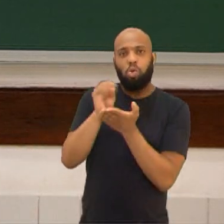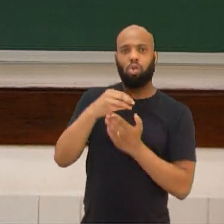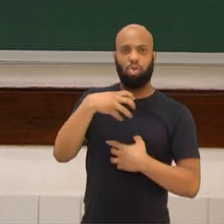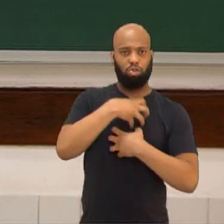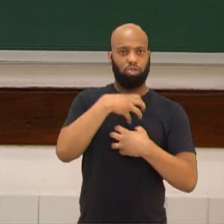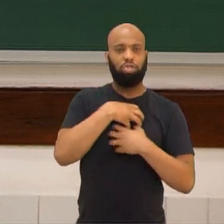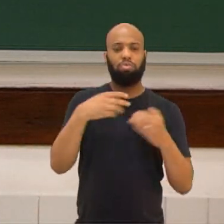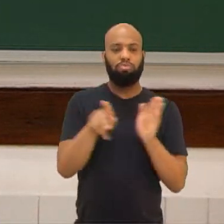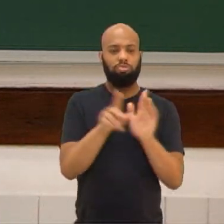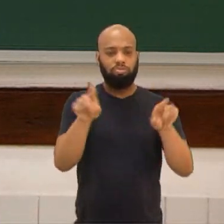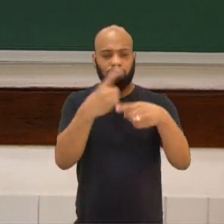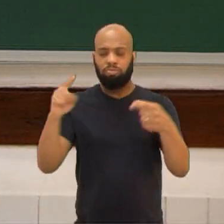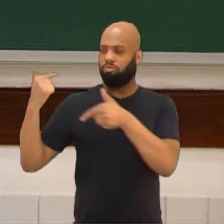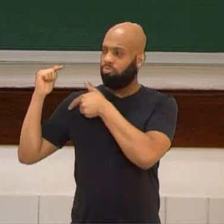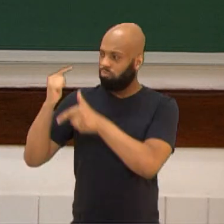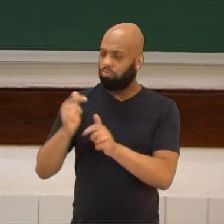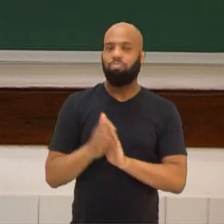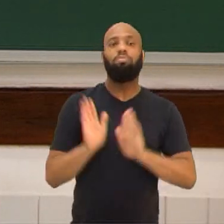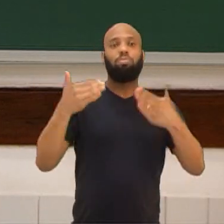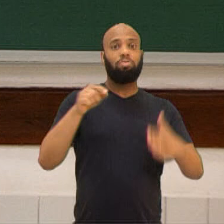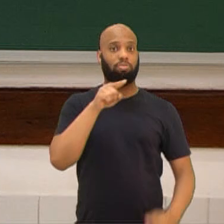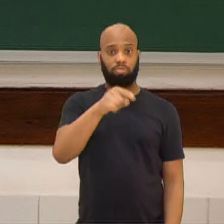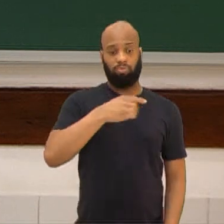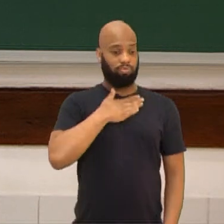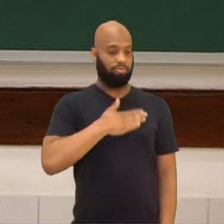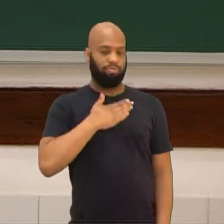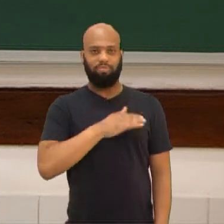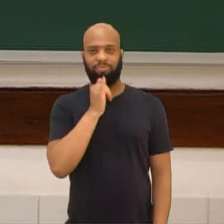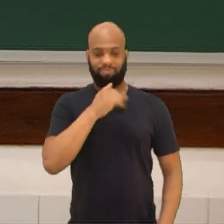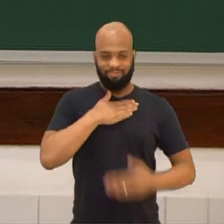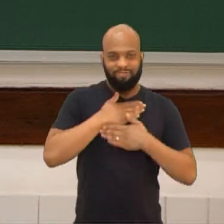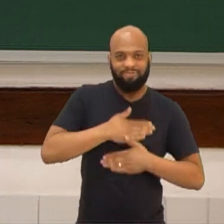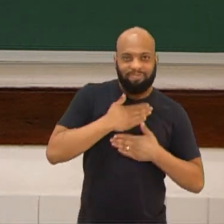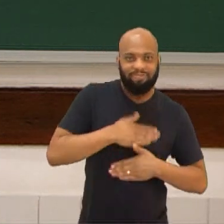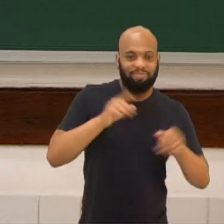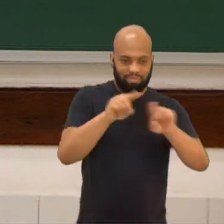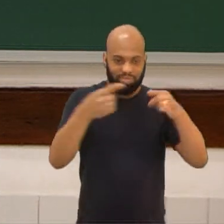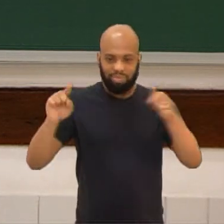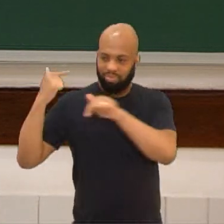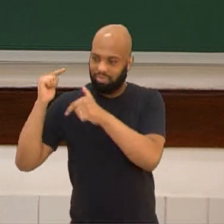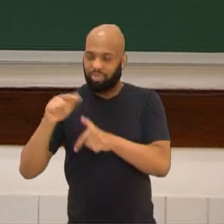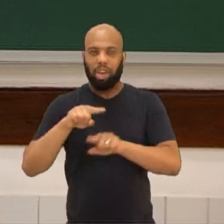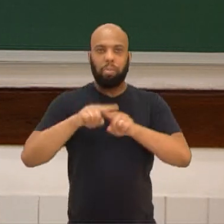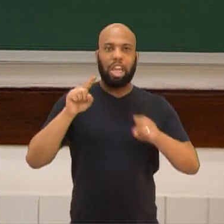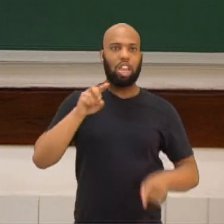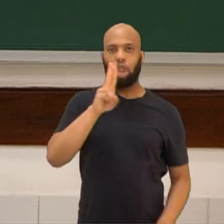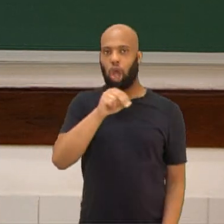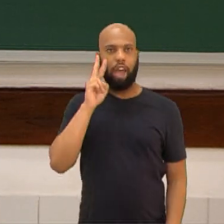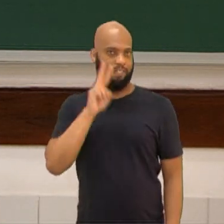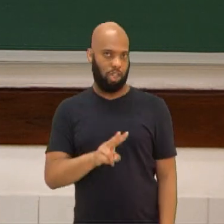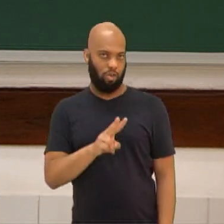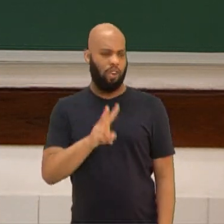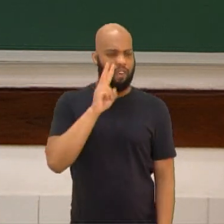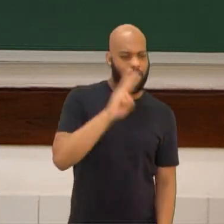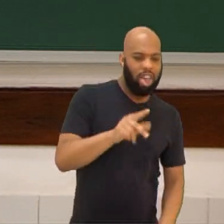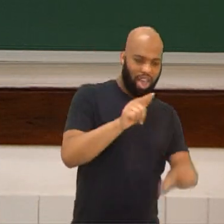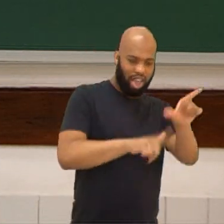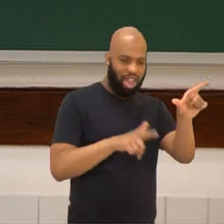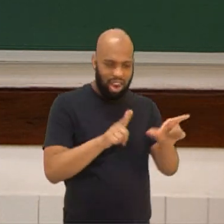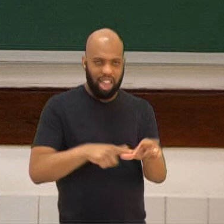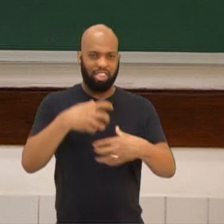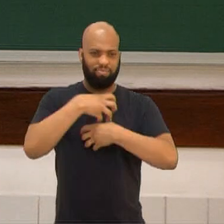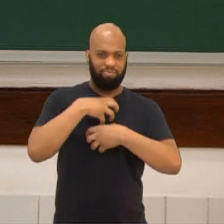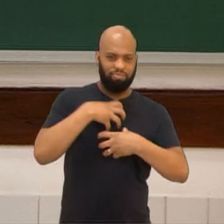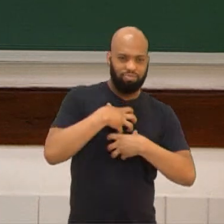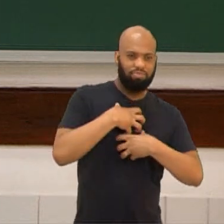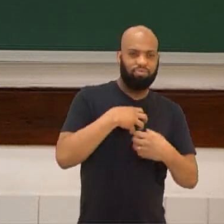clássica. Então, você provavelmente gosta de música clássica, mas você nunca ouviu. Aqui vai uma dica para você começar a ouvir. Vamos ver se você não